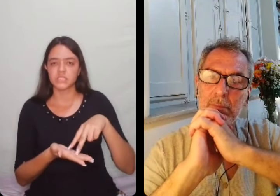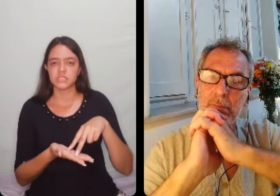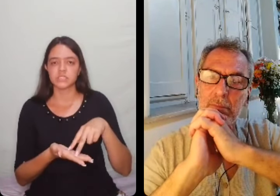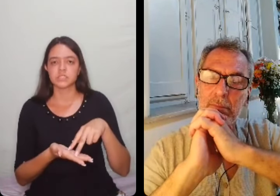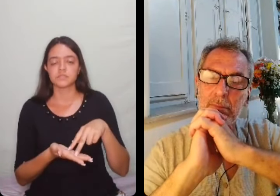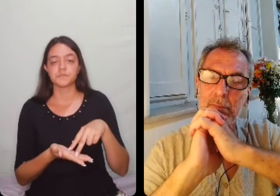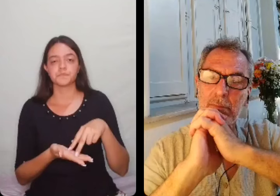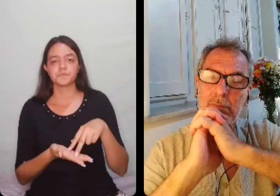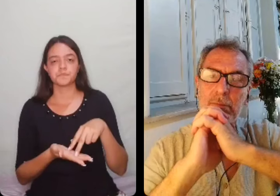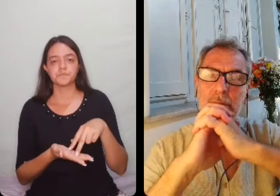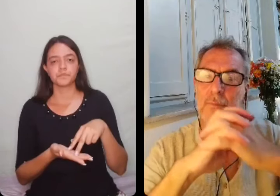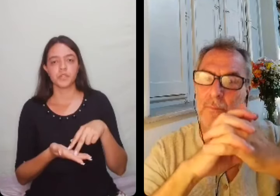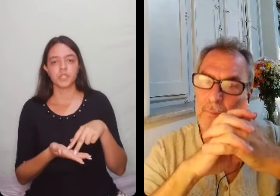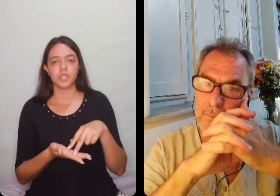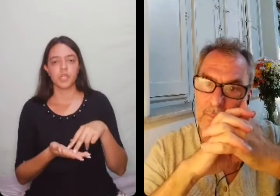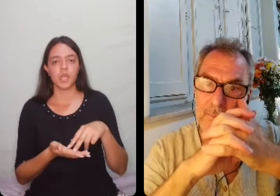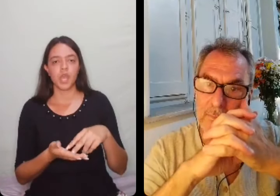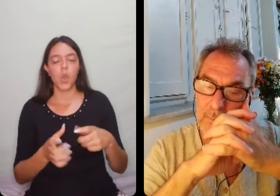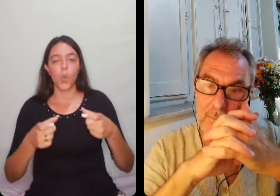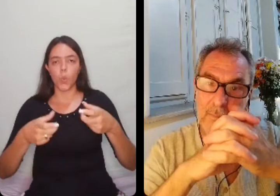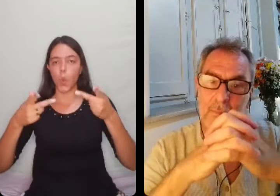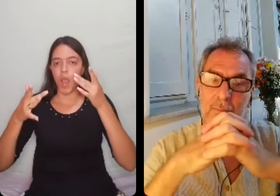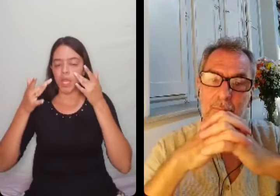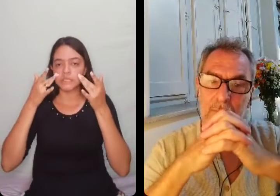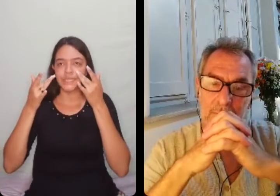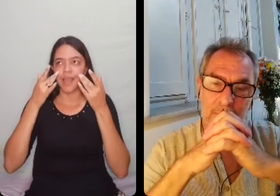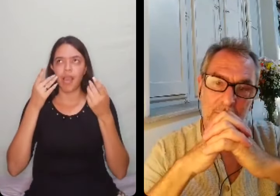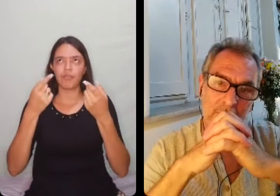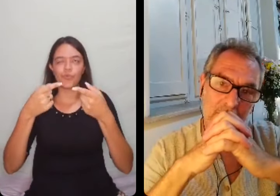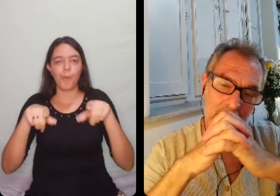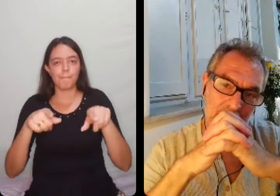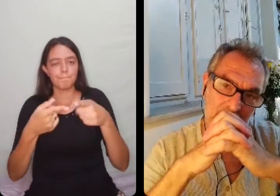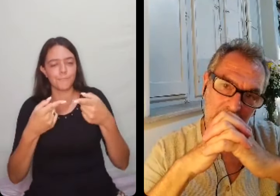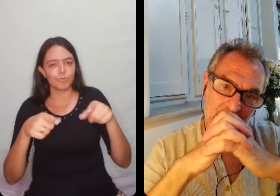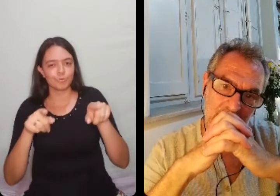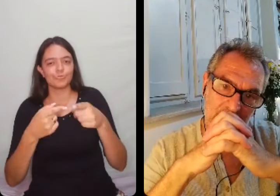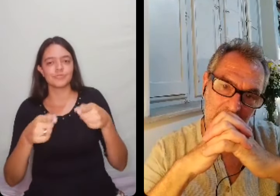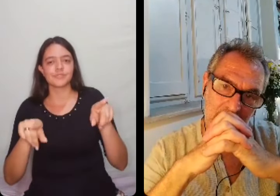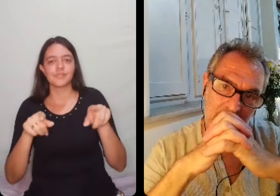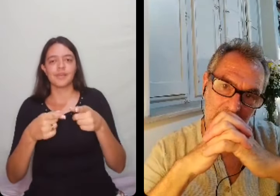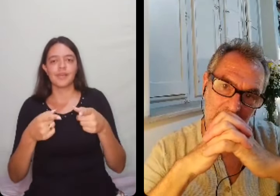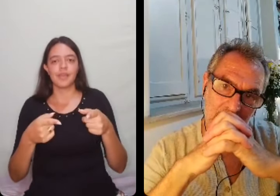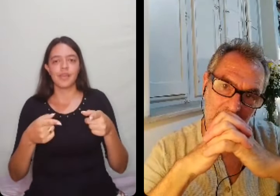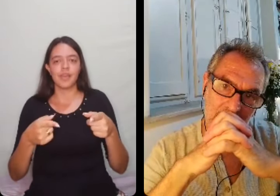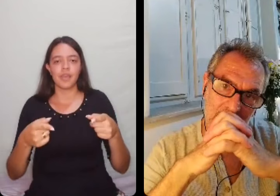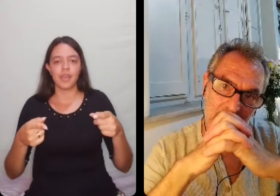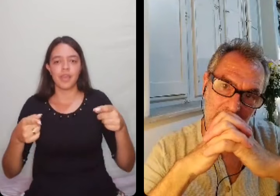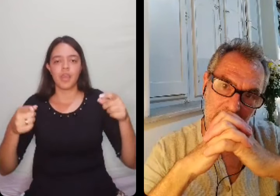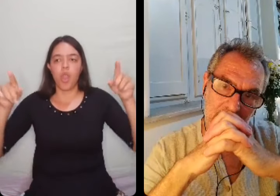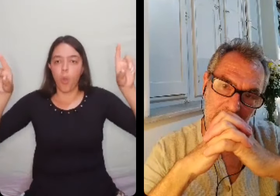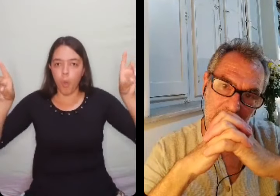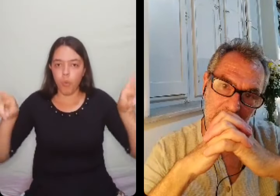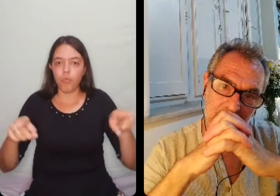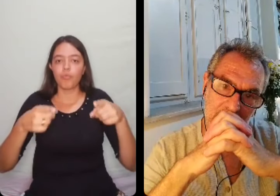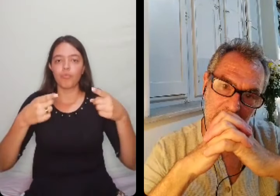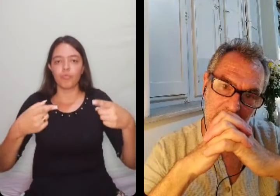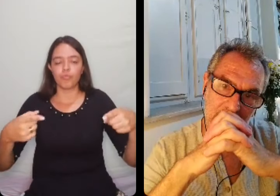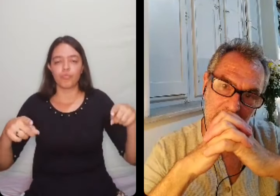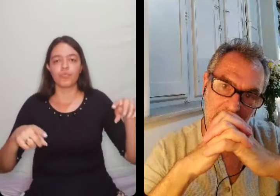teatro, A trilha, a sonoridade, as ondas, elas entram junto. Tem uma sinestesia, né,